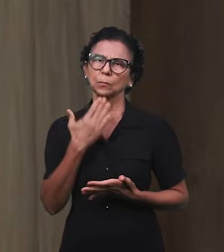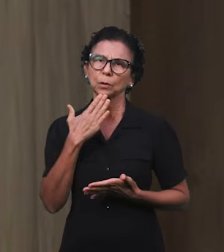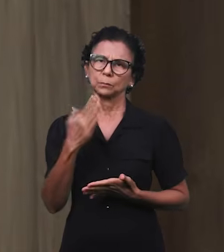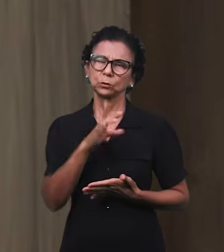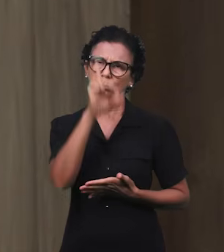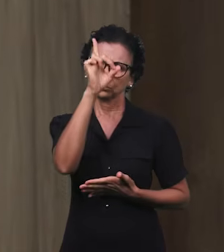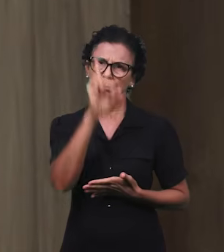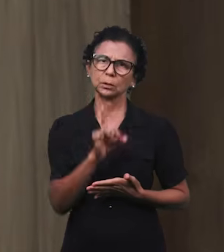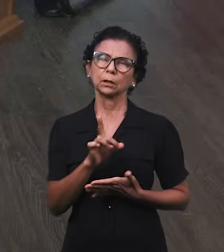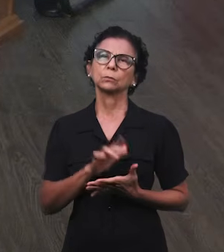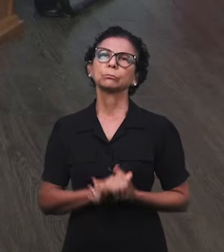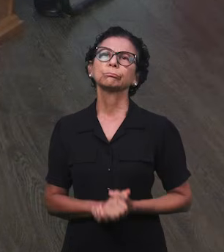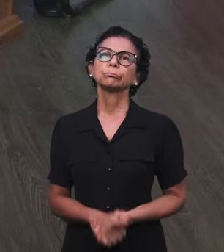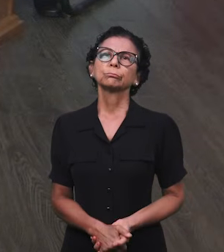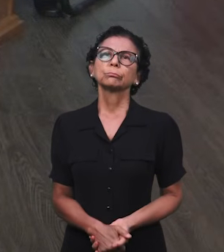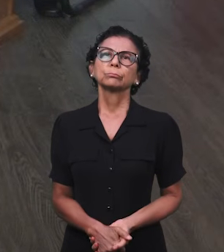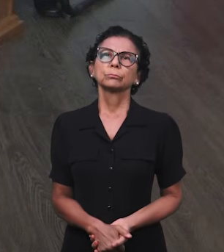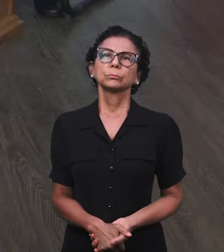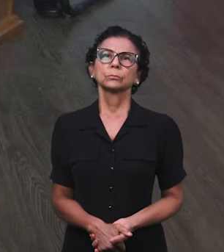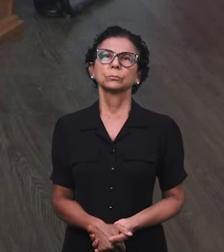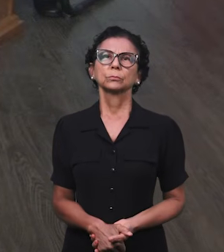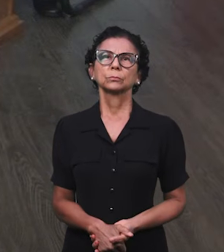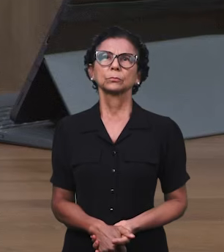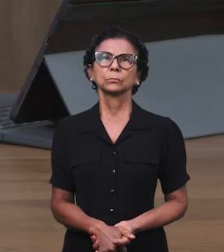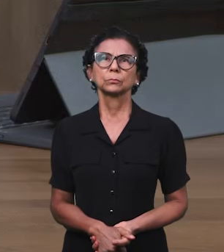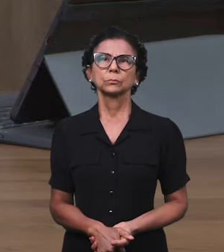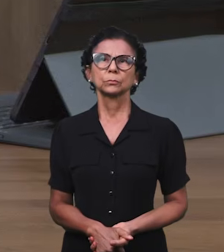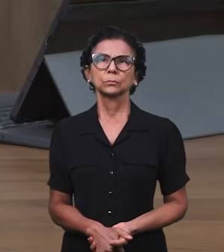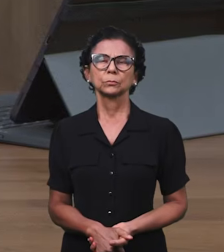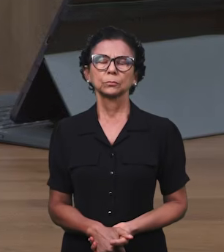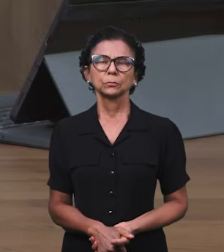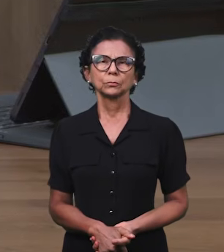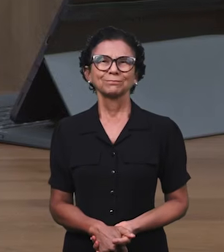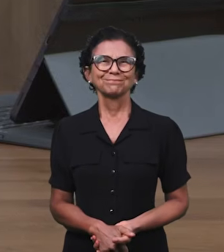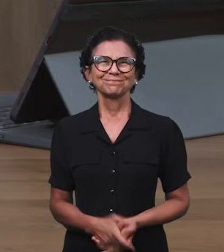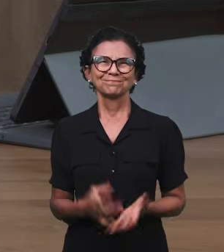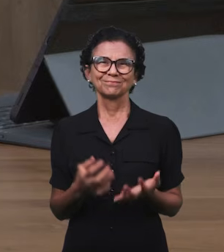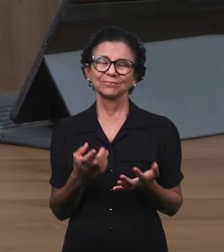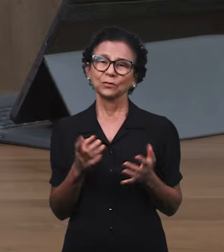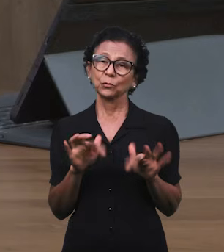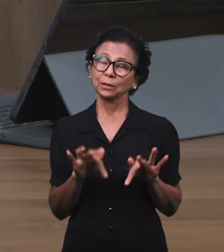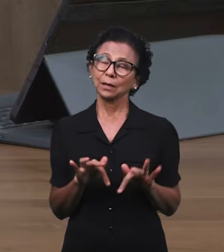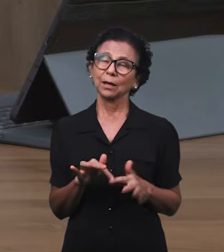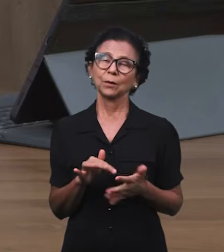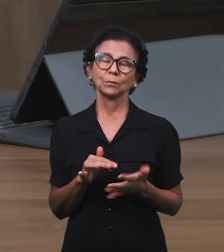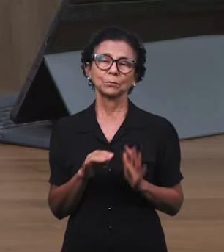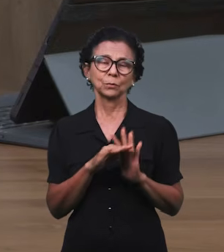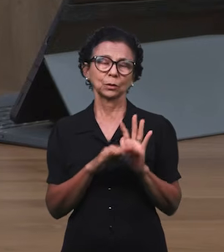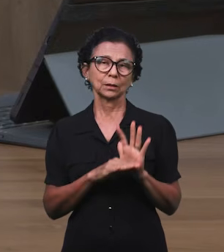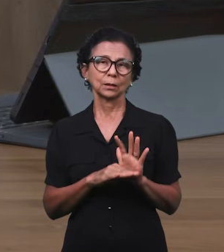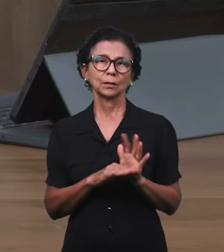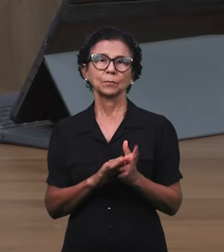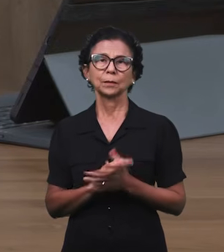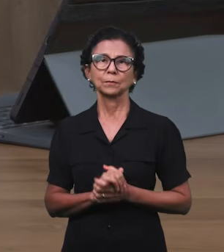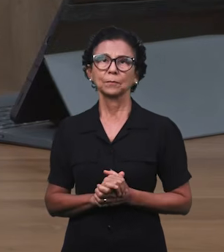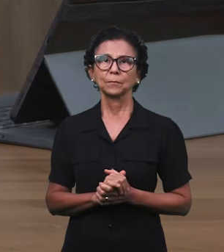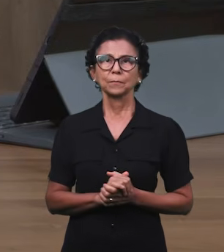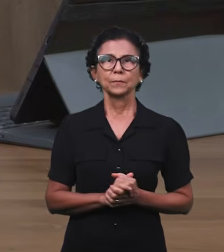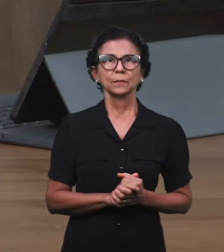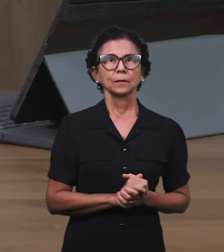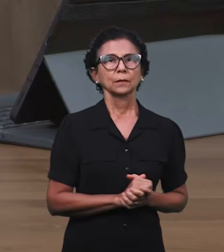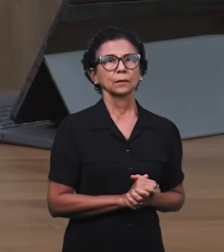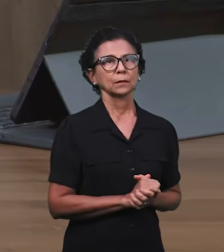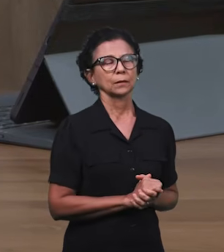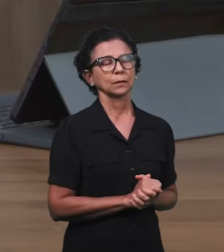dela. Perfeito. Bom, nós estamos caminhando para o final do nosso programa e esse é o momento que a